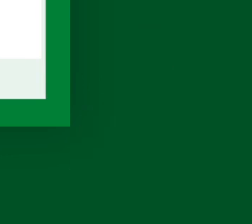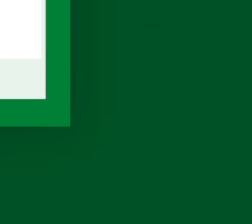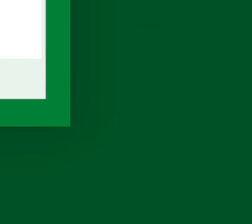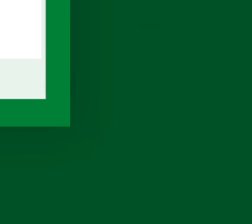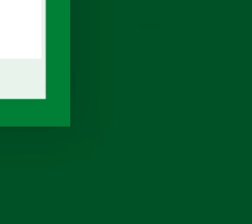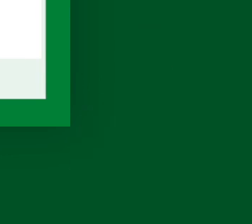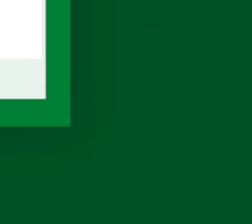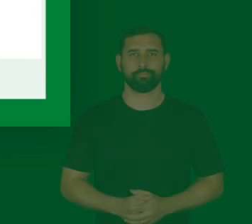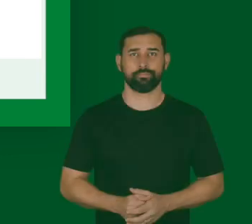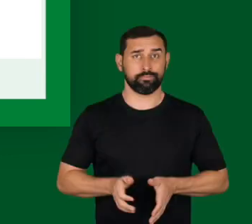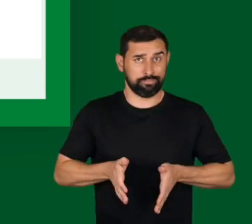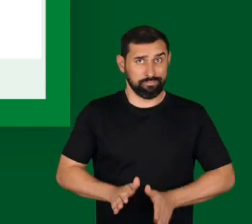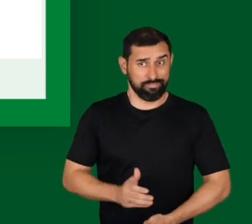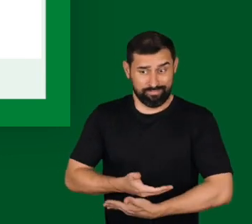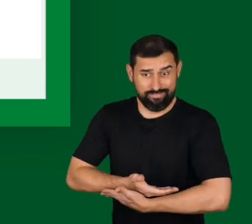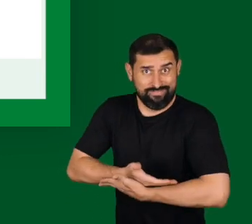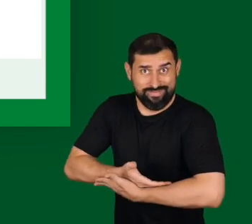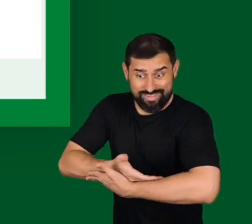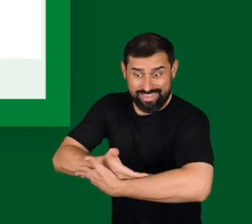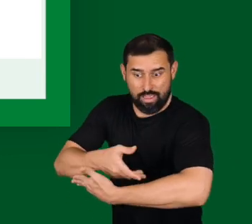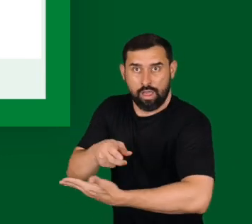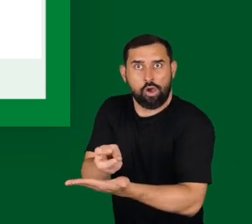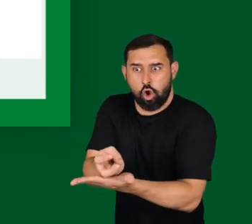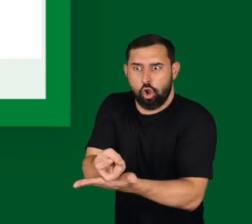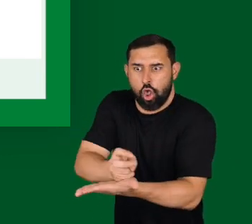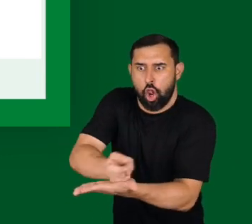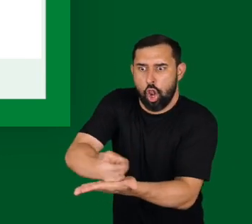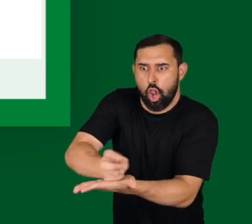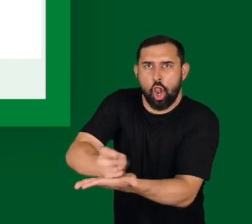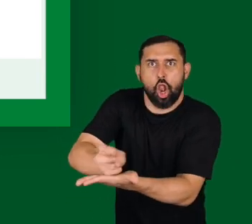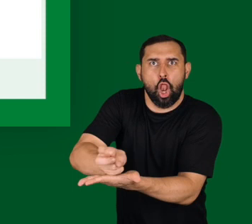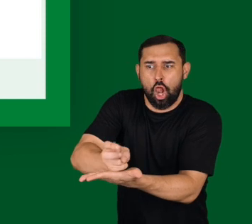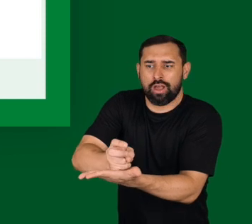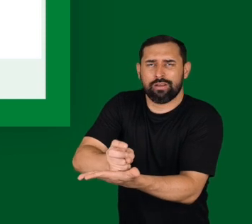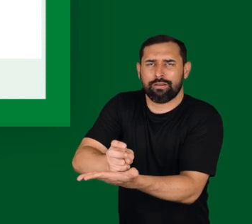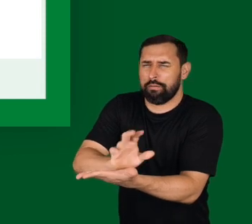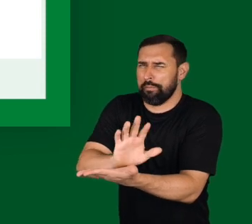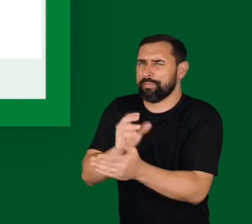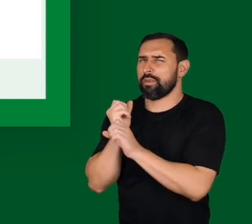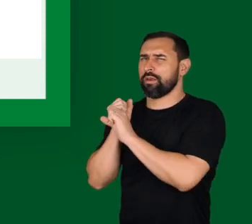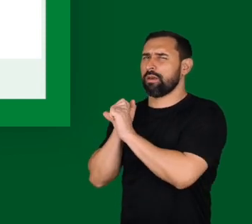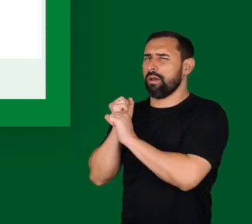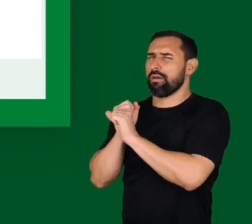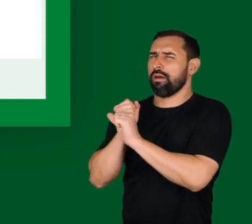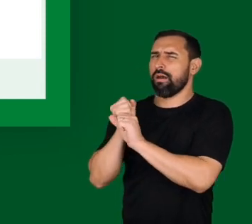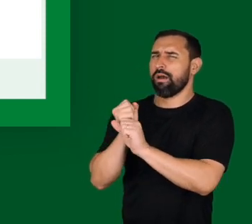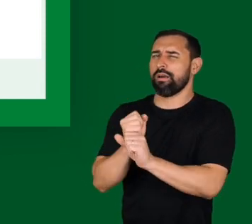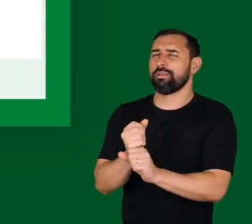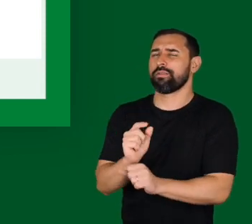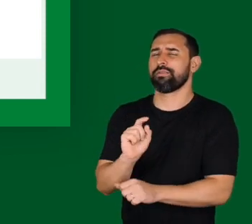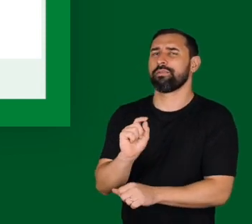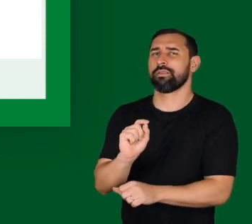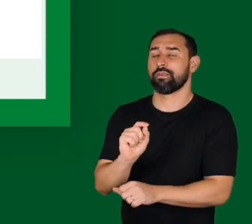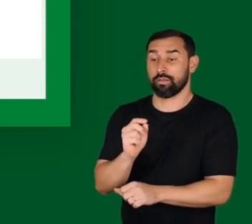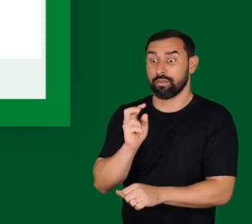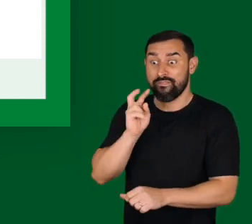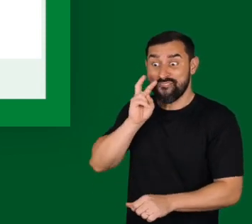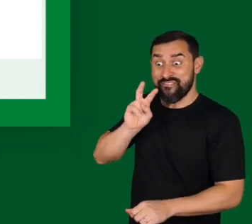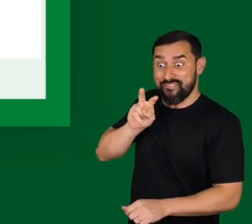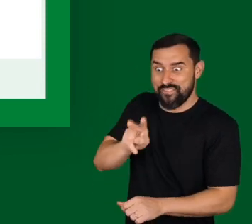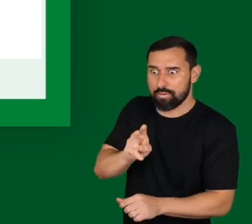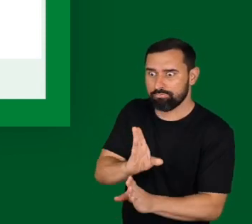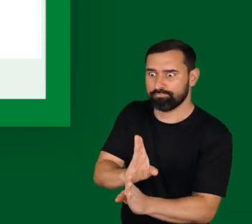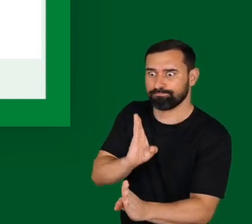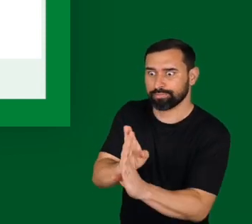convulsivas. A convulsão no período neonatal, então ela está por muito tempo, ela foi baseada